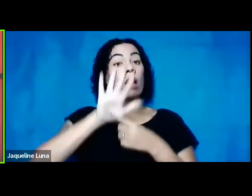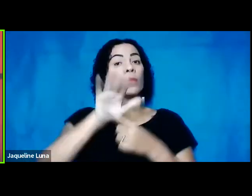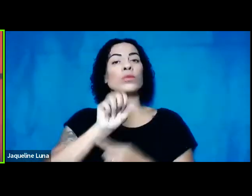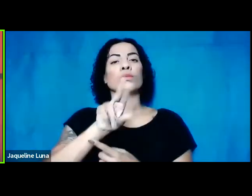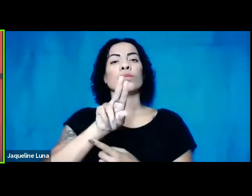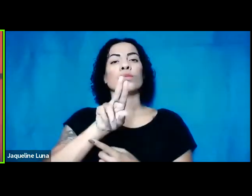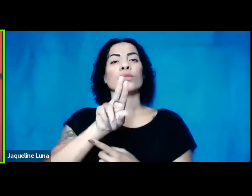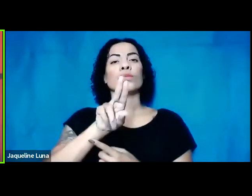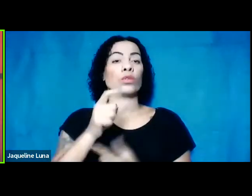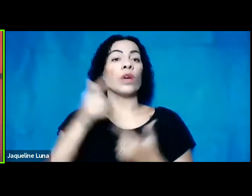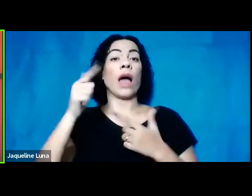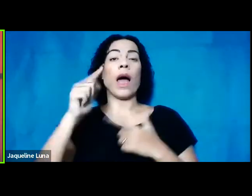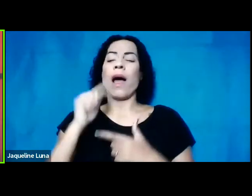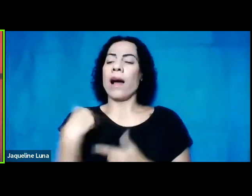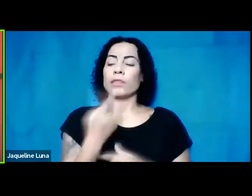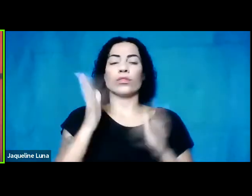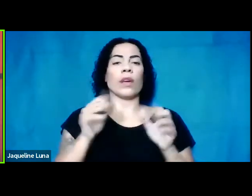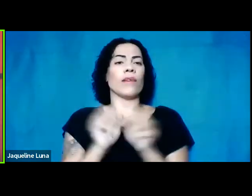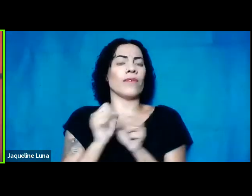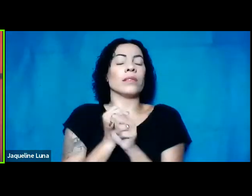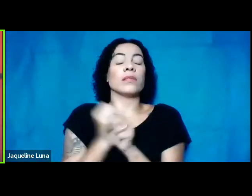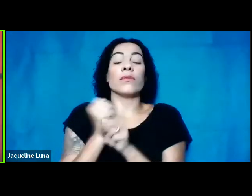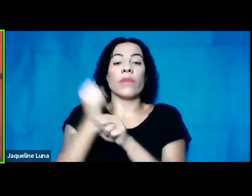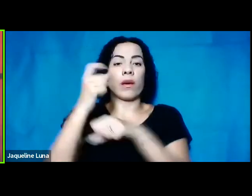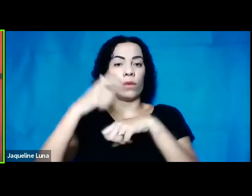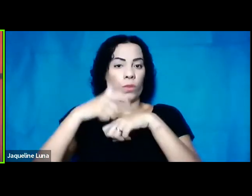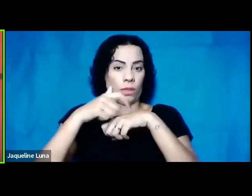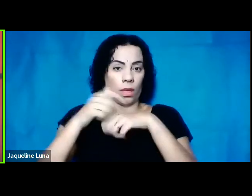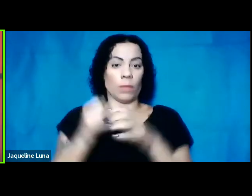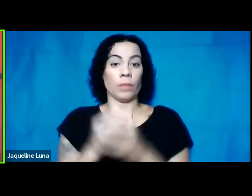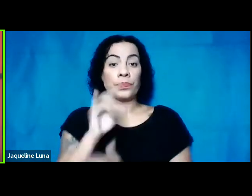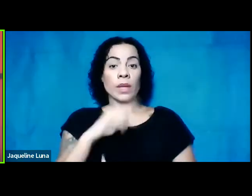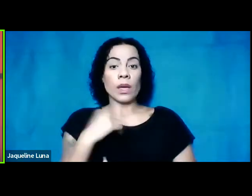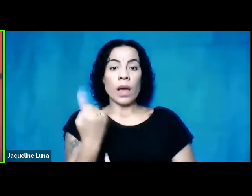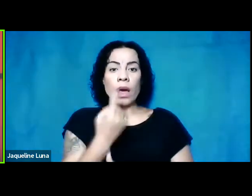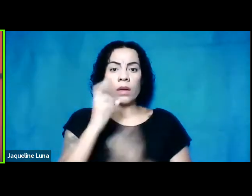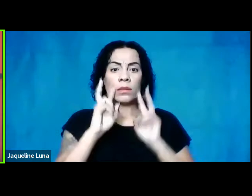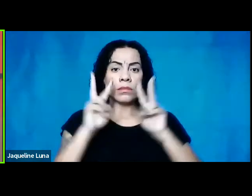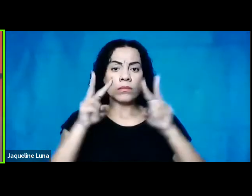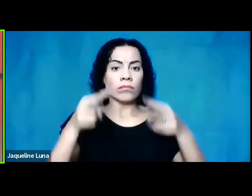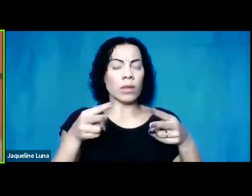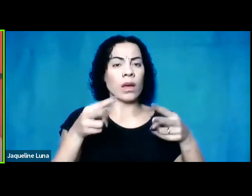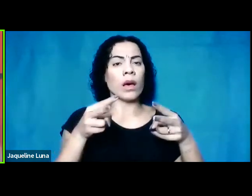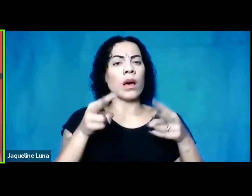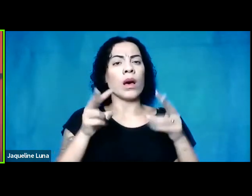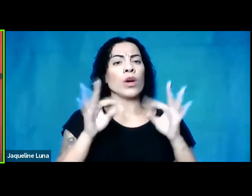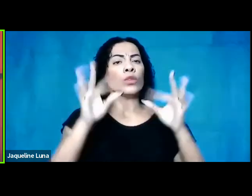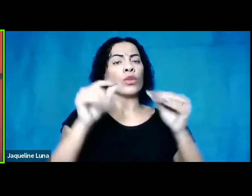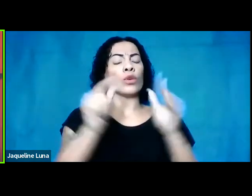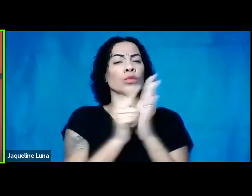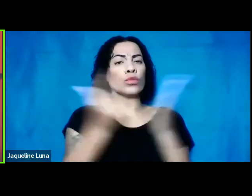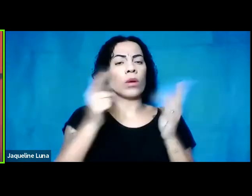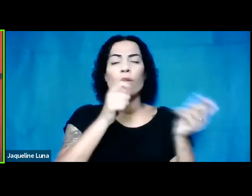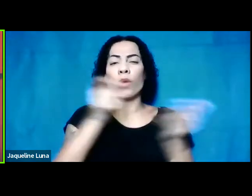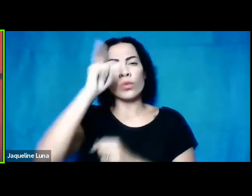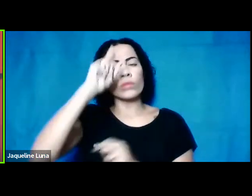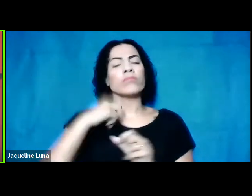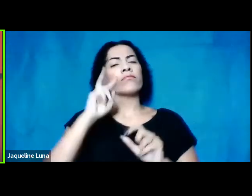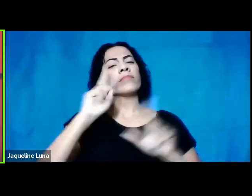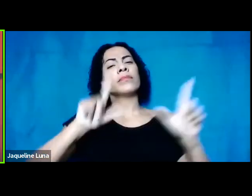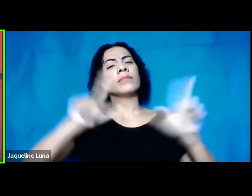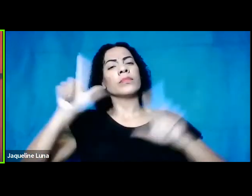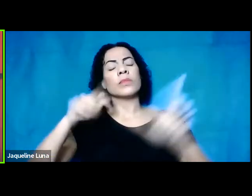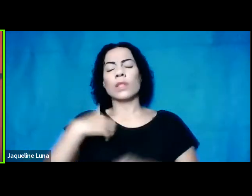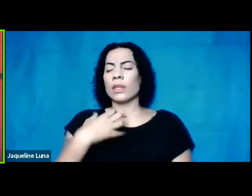isso há muito tempo. Eu vou dar um exemplo. Se a gente olhar todos os jornais, eu olhava todos os dias os jornais, assistia televisão e lamentava